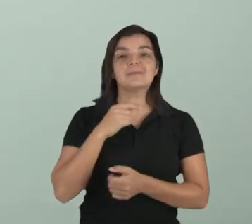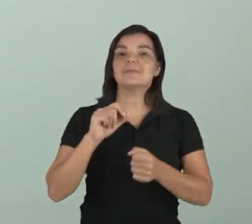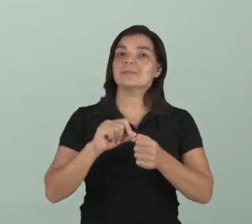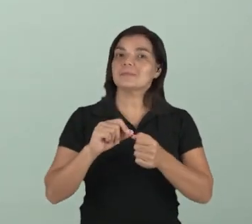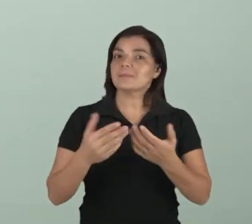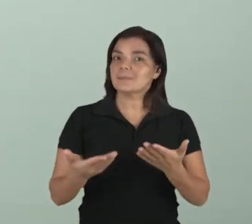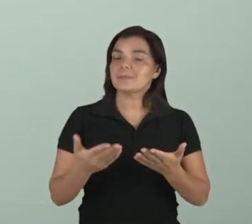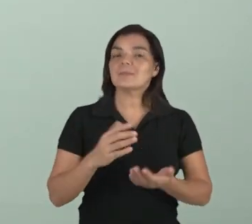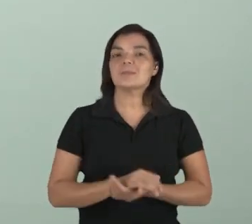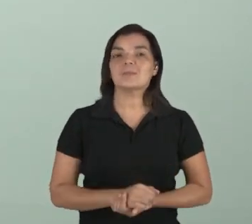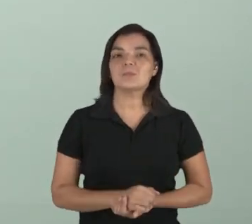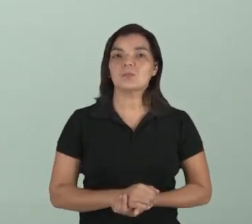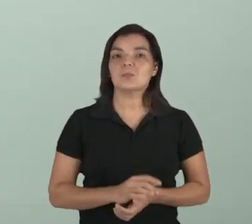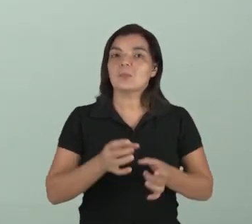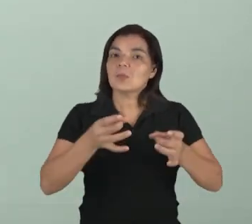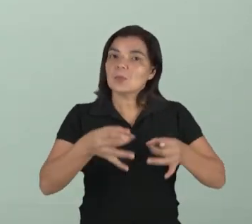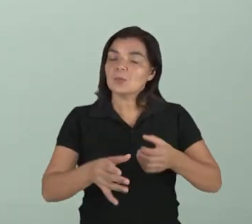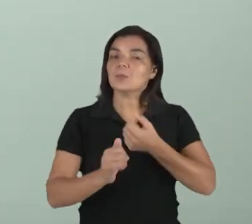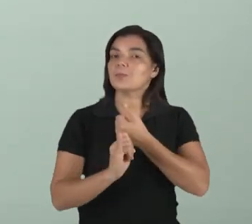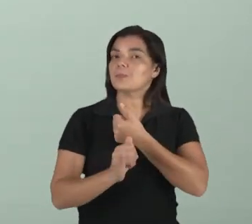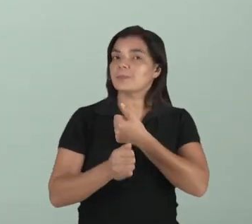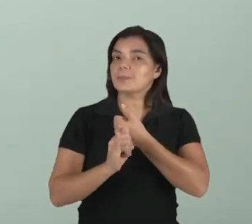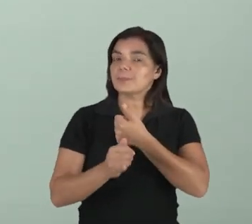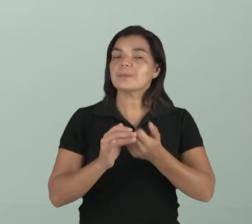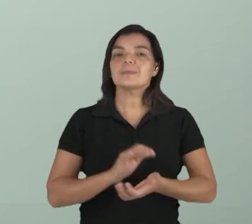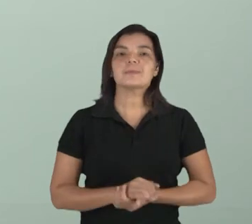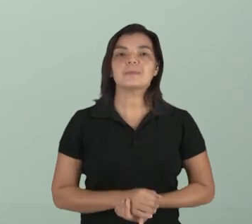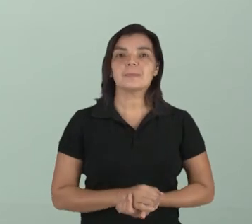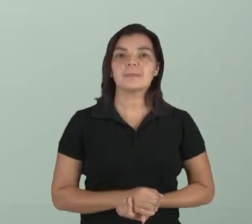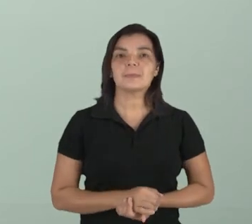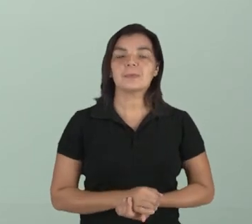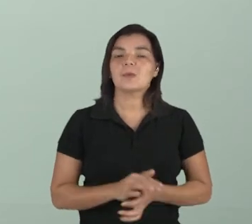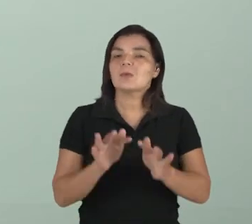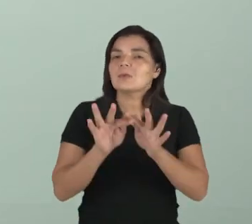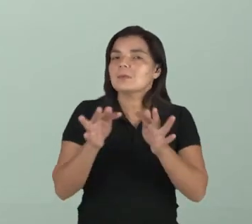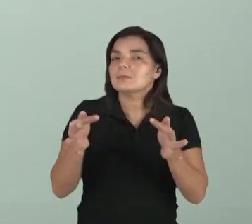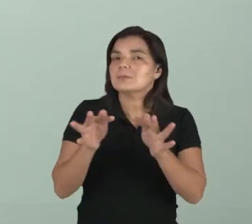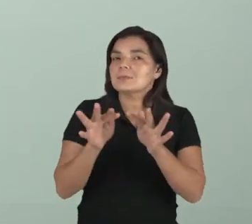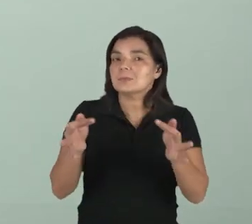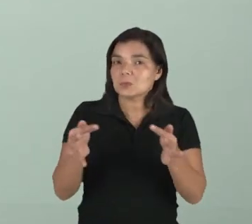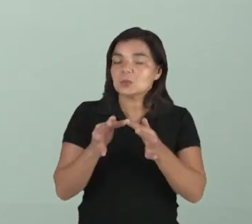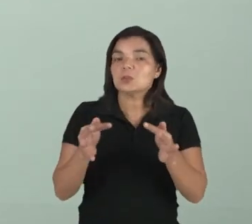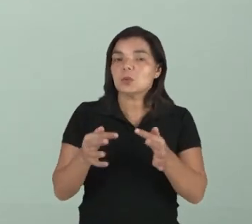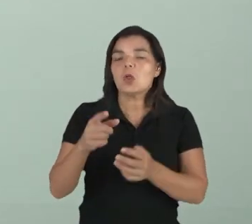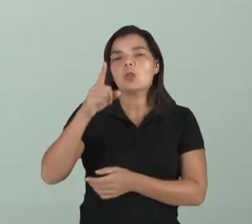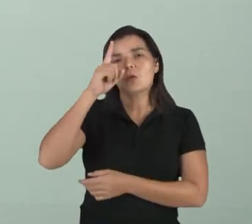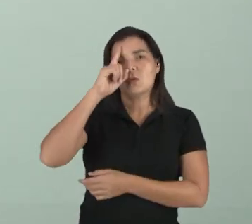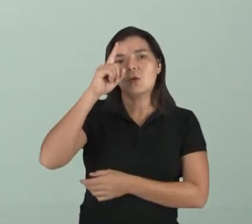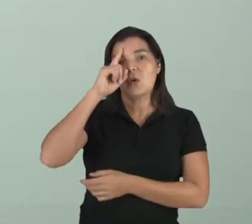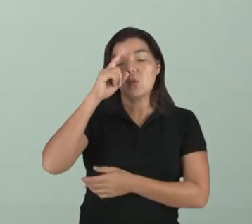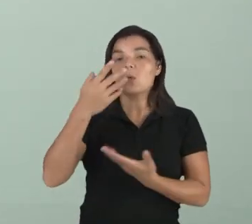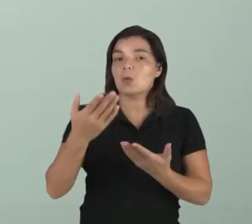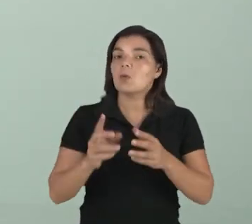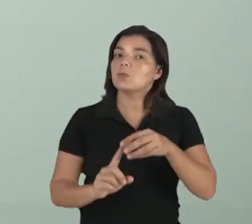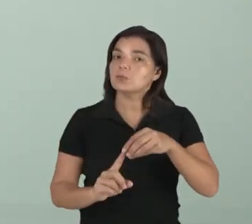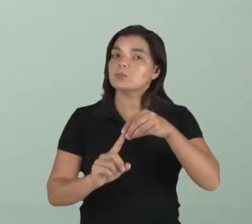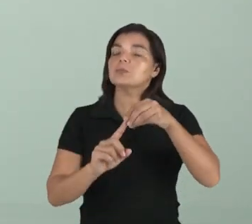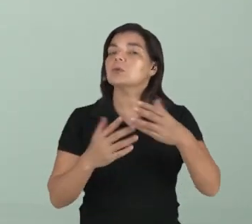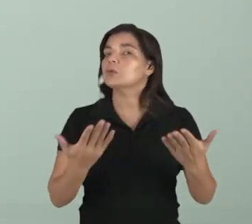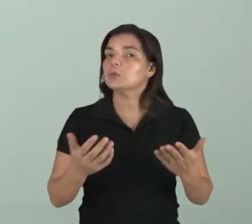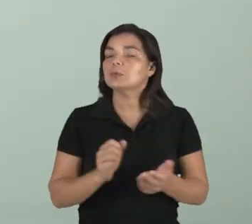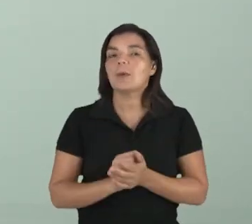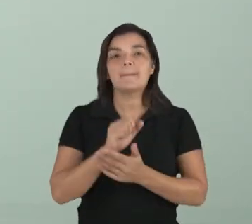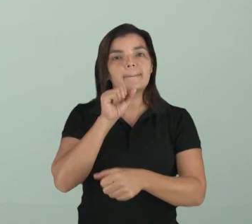fazer a sua última crônica com essa simplicidade do rotineiro, então ele foi o único